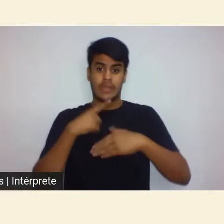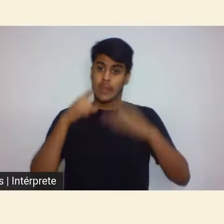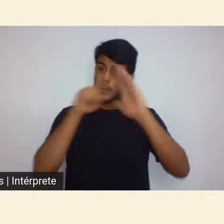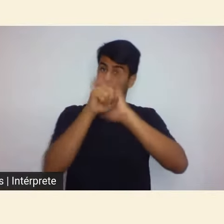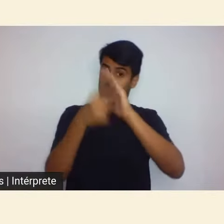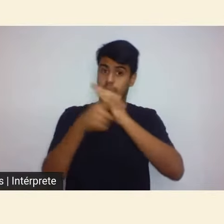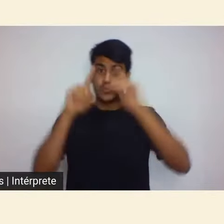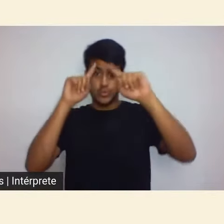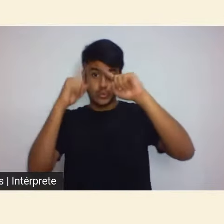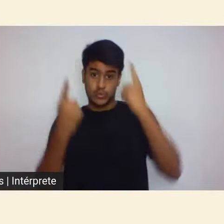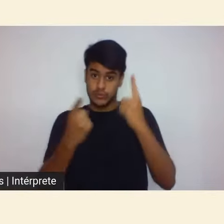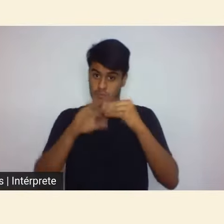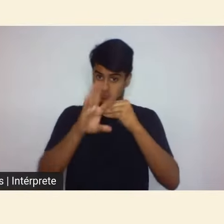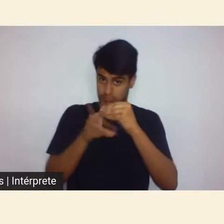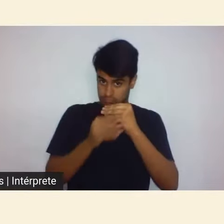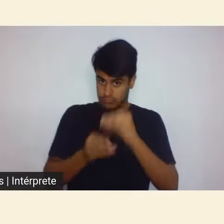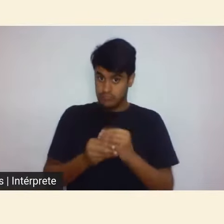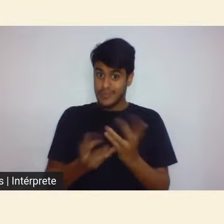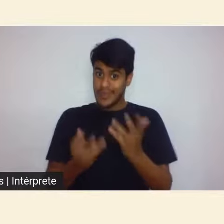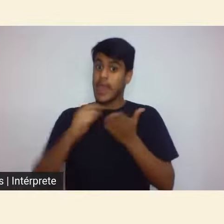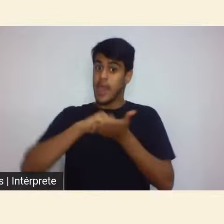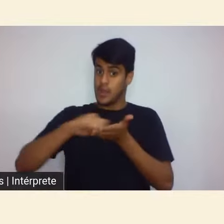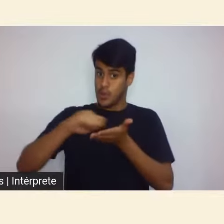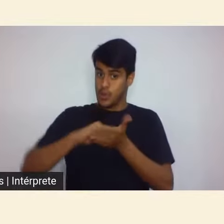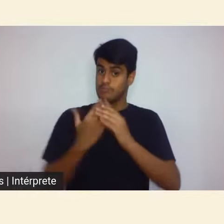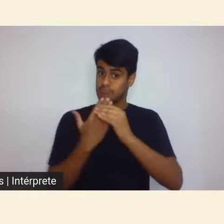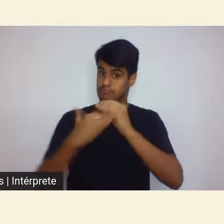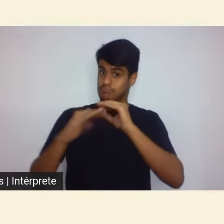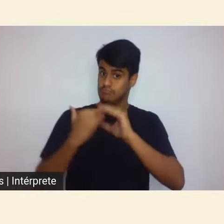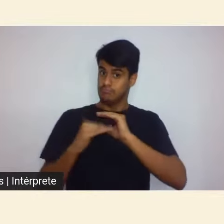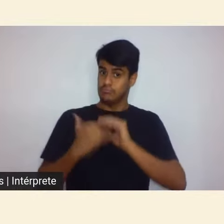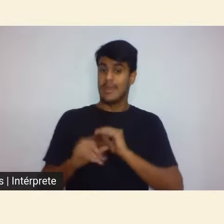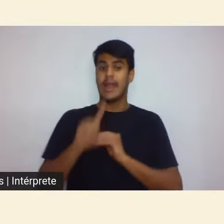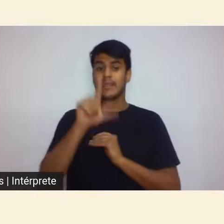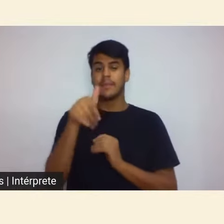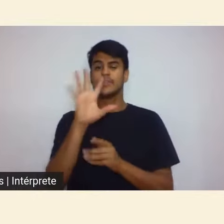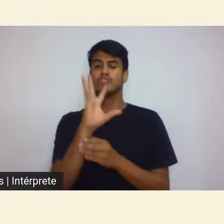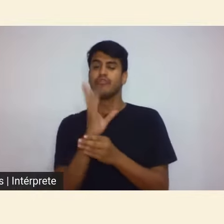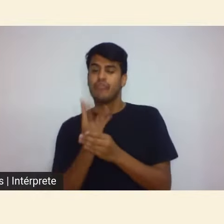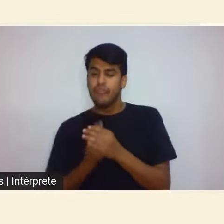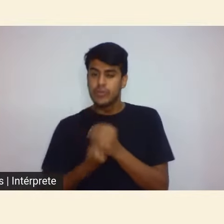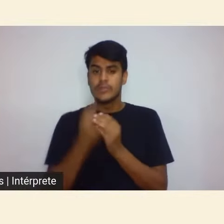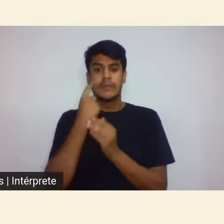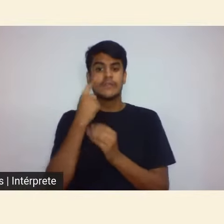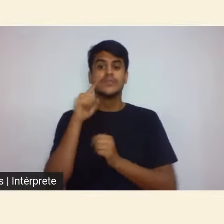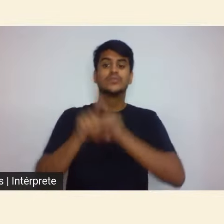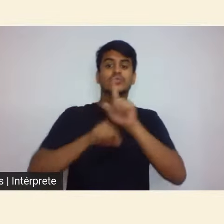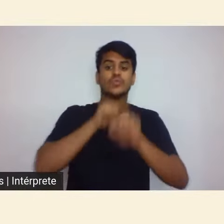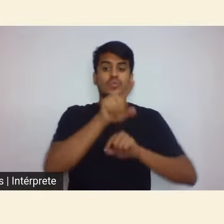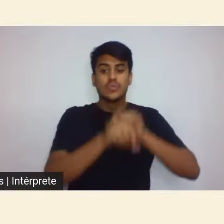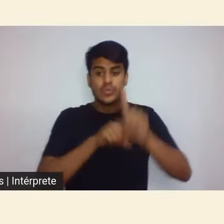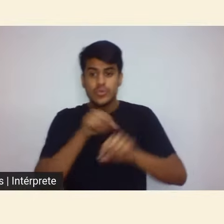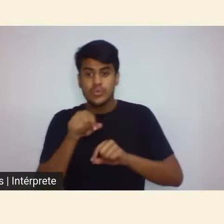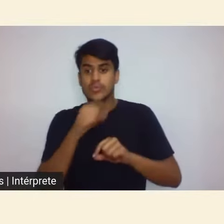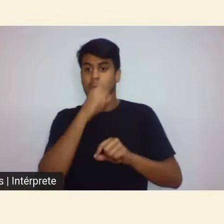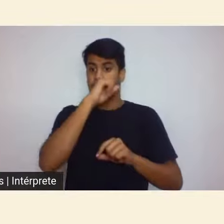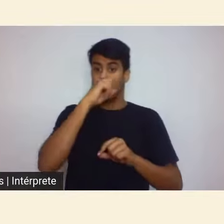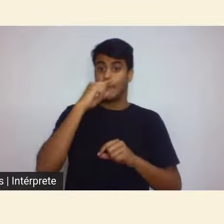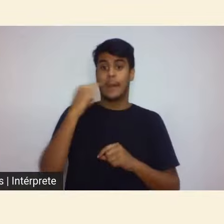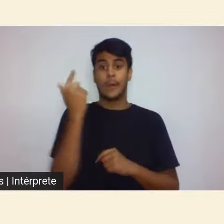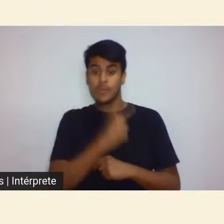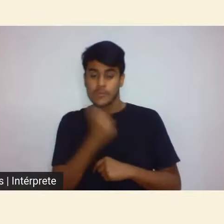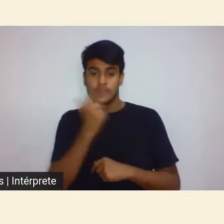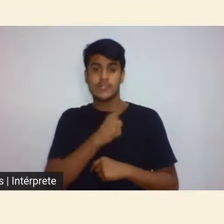tiver comentários, vá anotando, que a gente vai fazer uma filtragem e reunir essas questões para orientar nosso